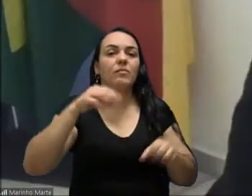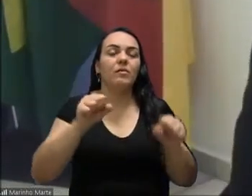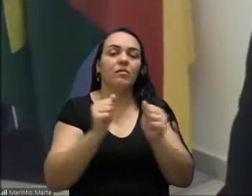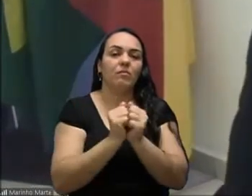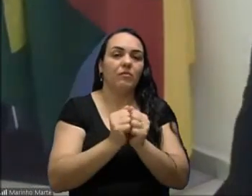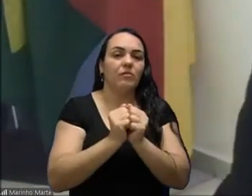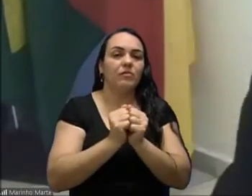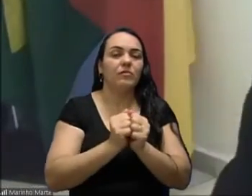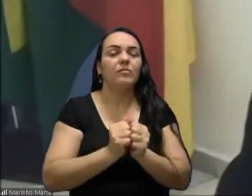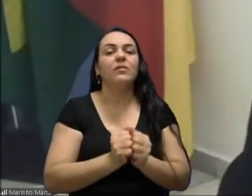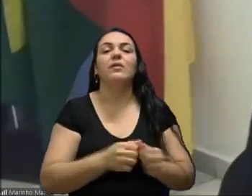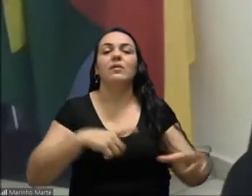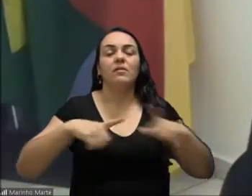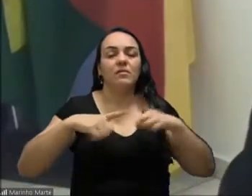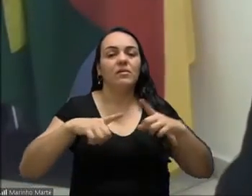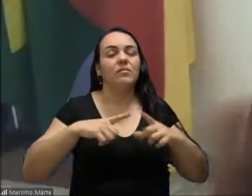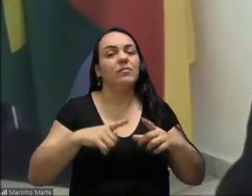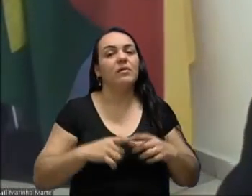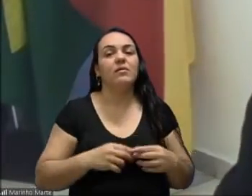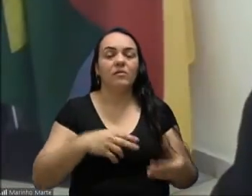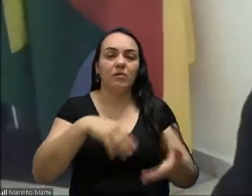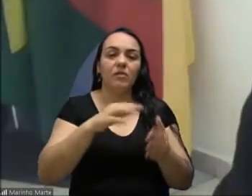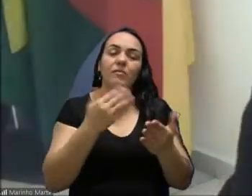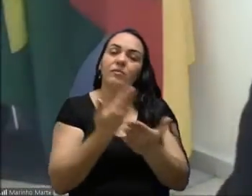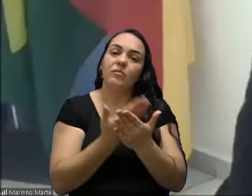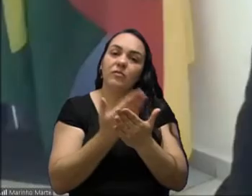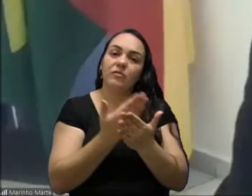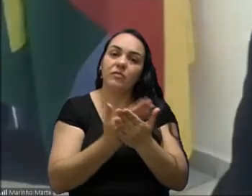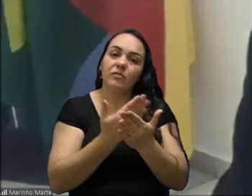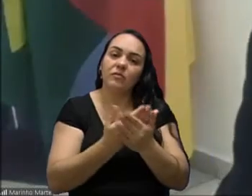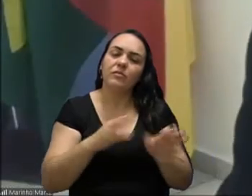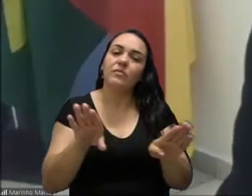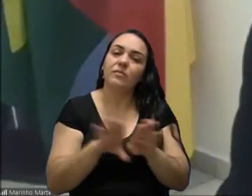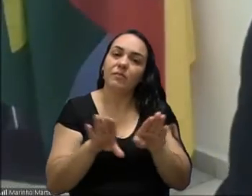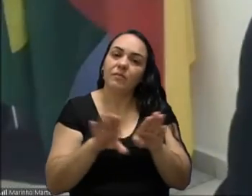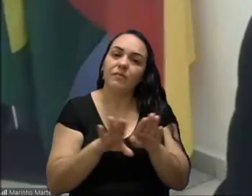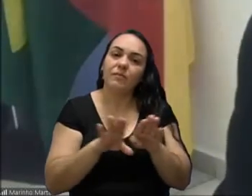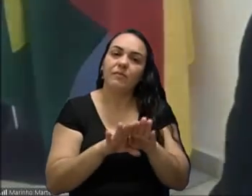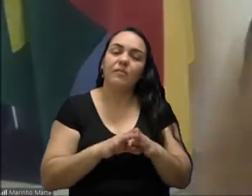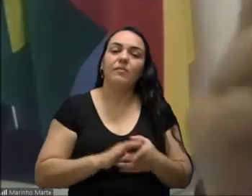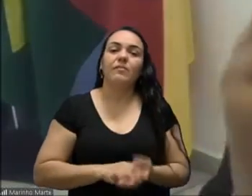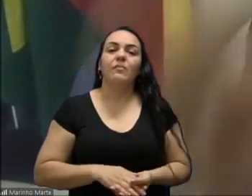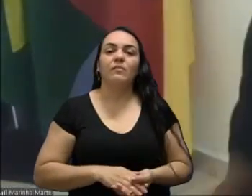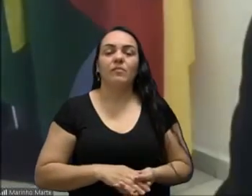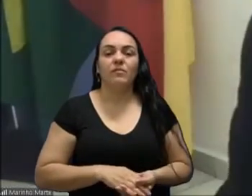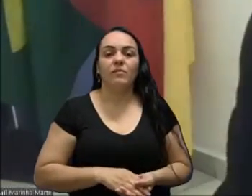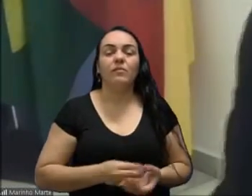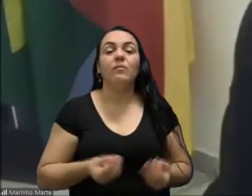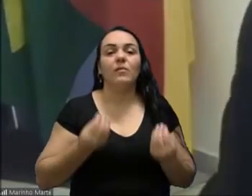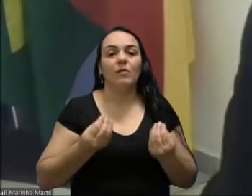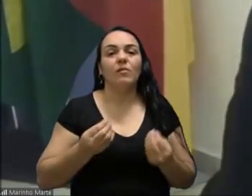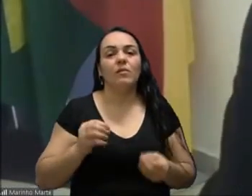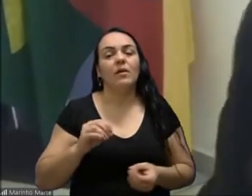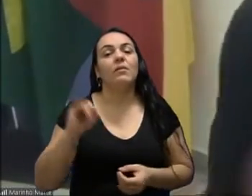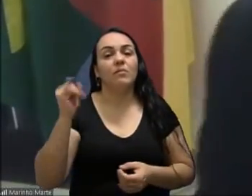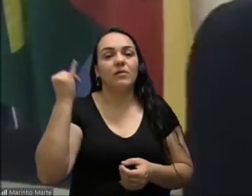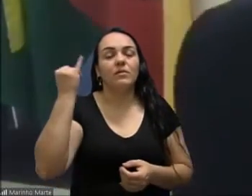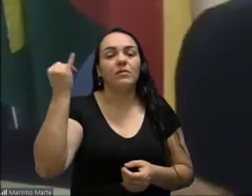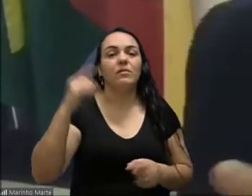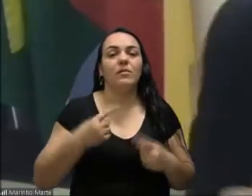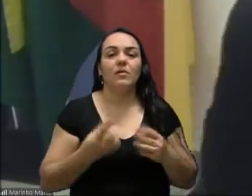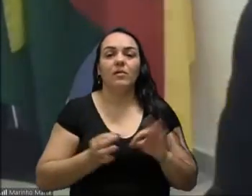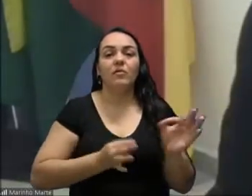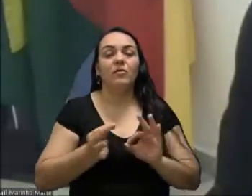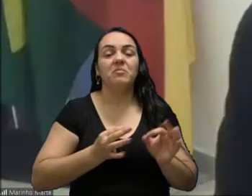nós estamos bem de Anselmo aqui e outros colegas que estudo a questão é uma só o